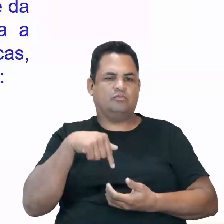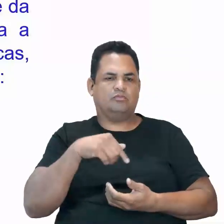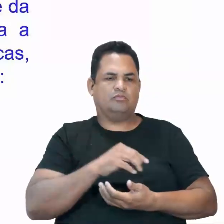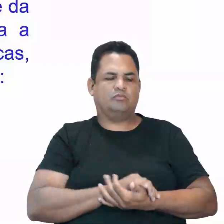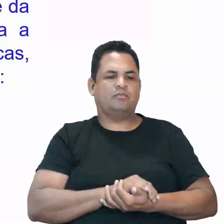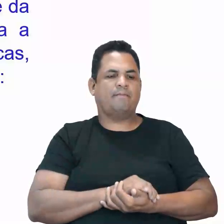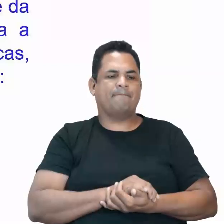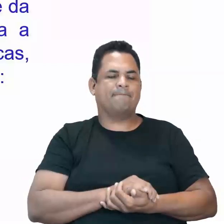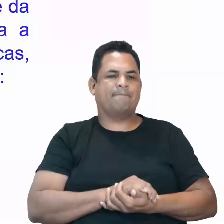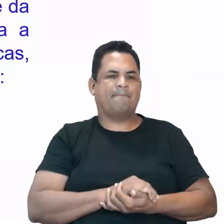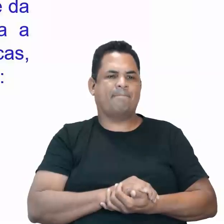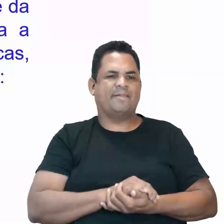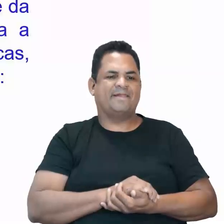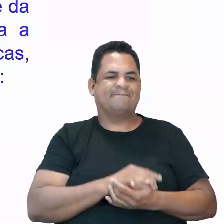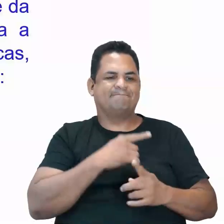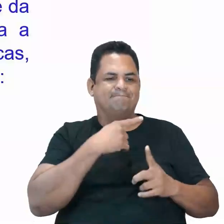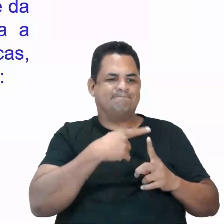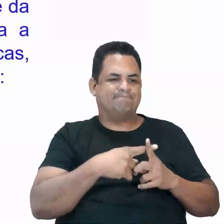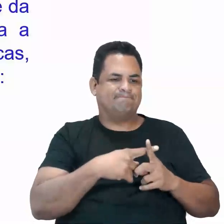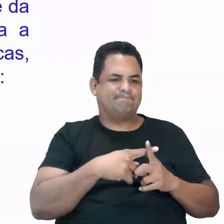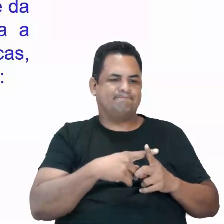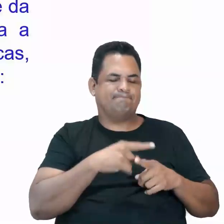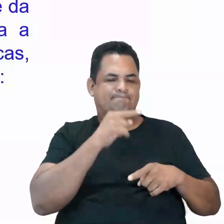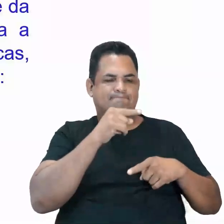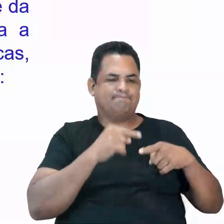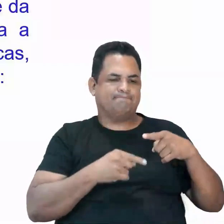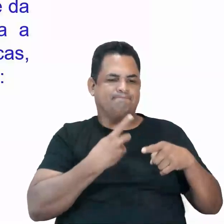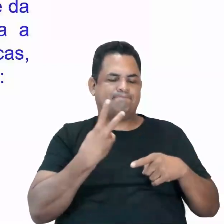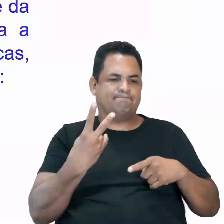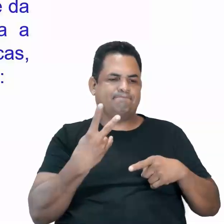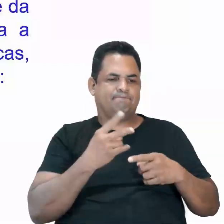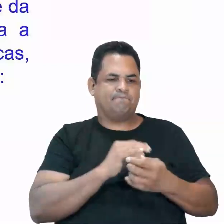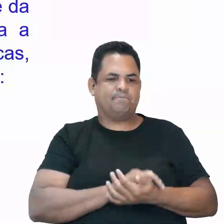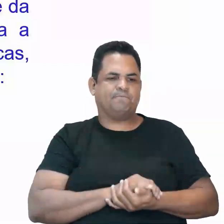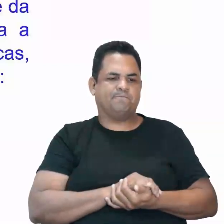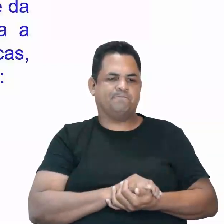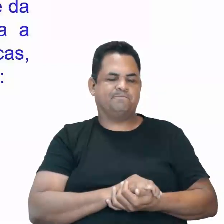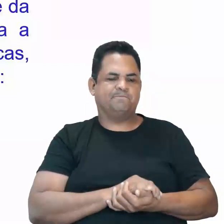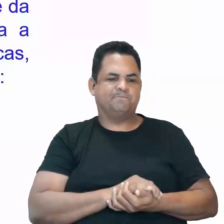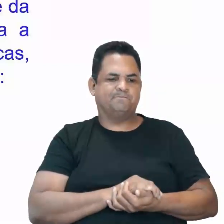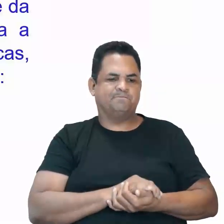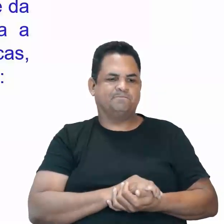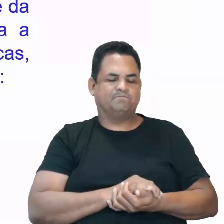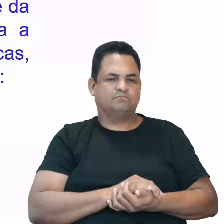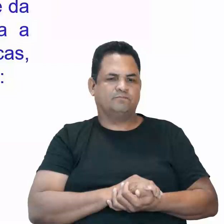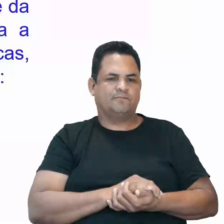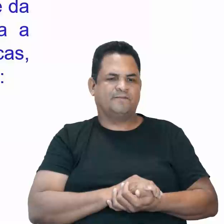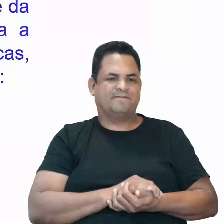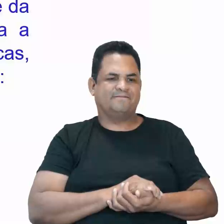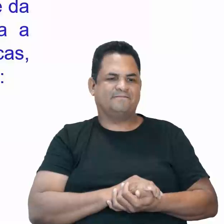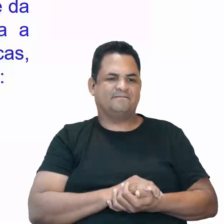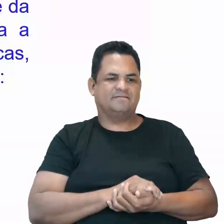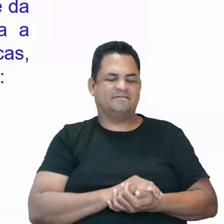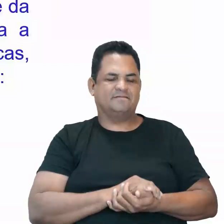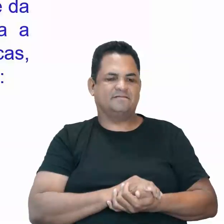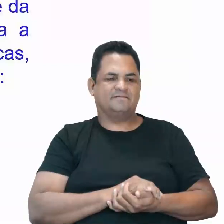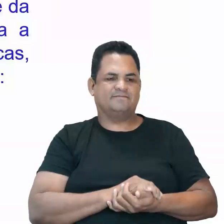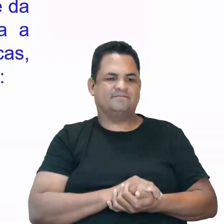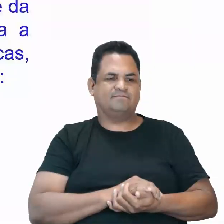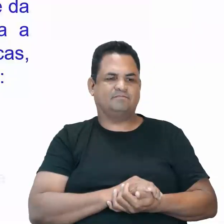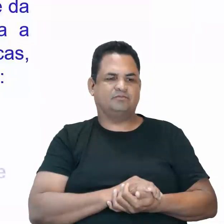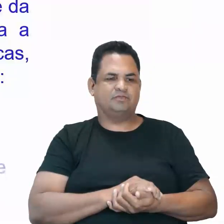0, né? Soma e divide por 2. Mas se for negativo, aí toma cuidado, né? Sinais diferentes, subtrai e repete sinal do